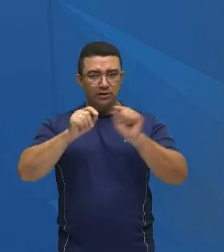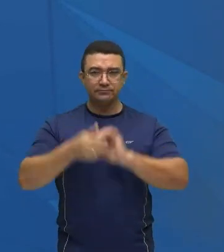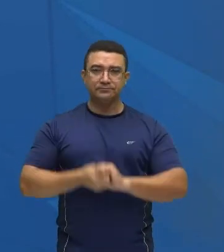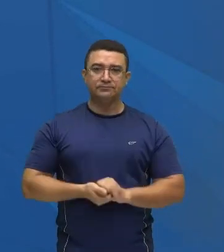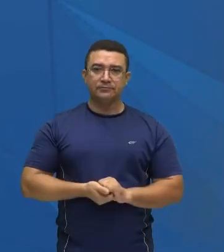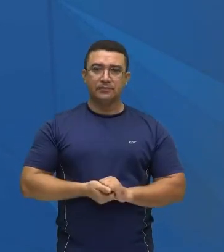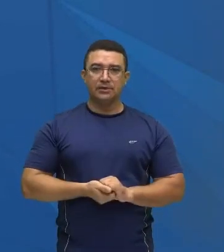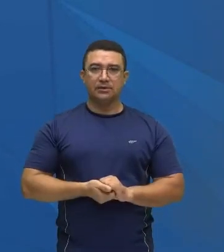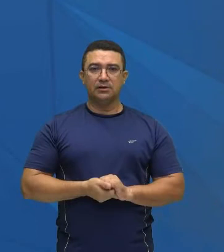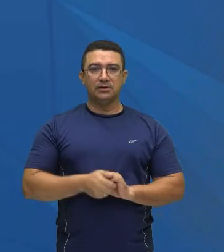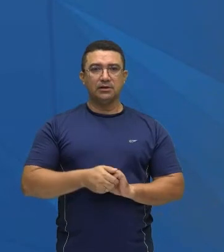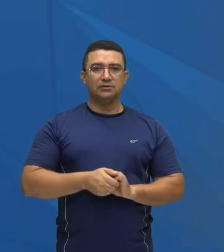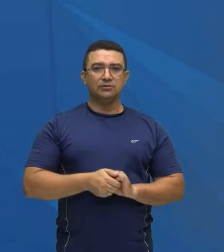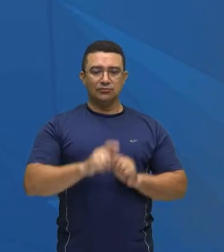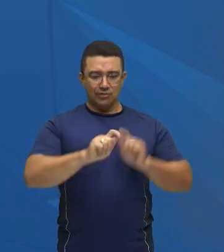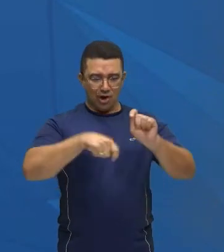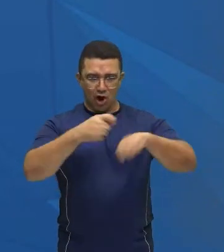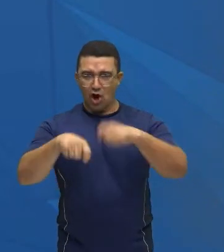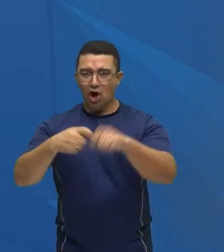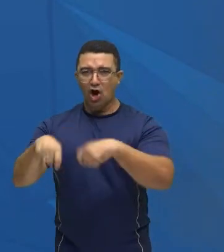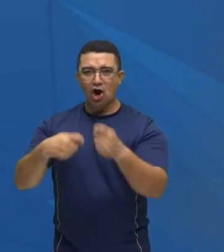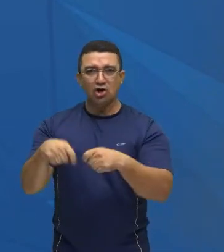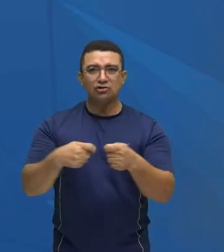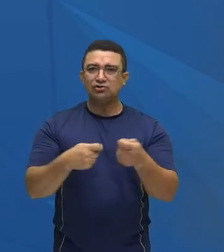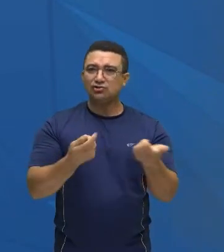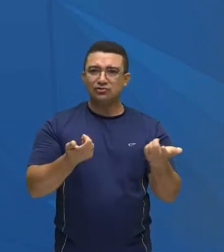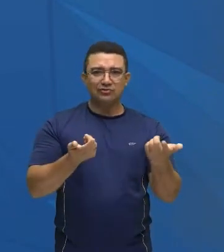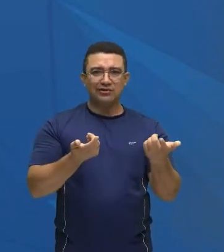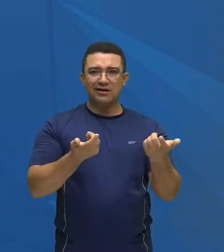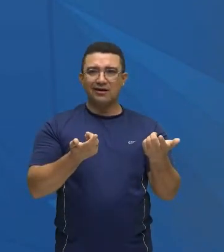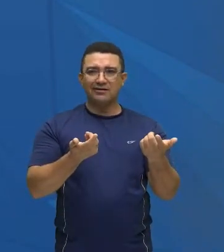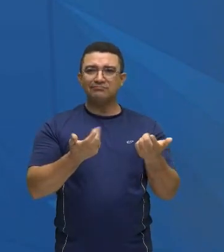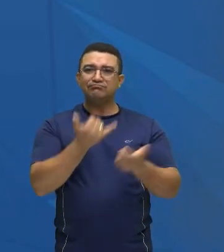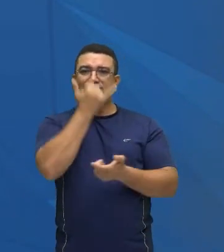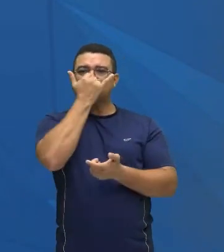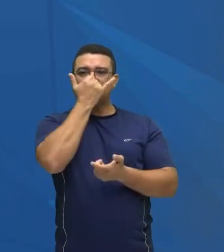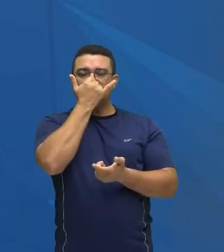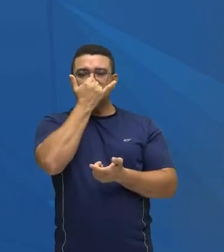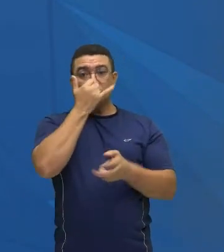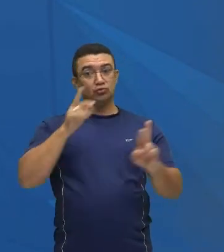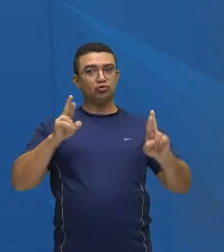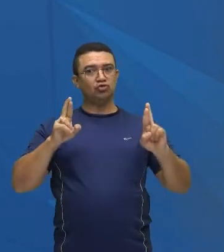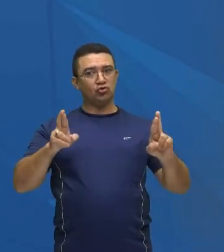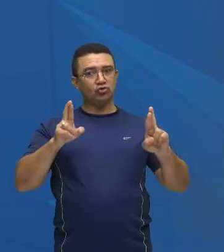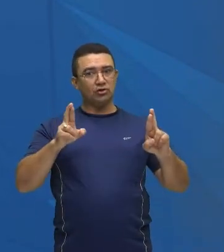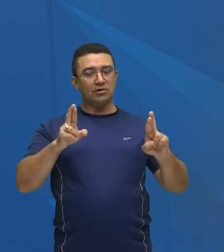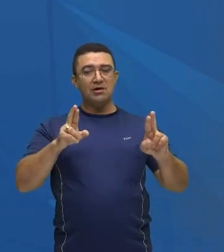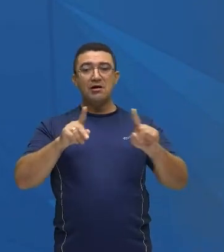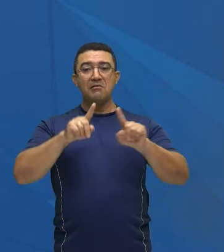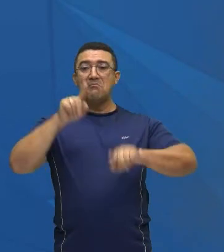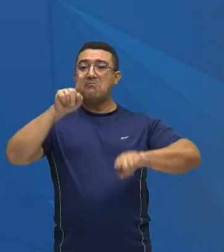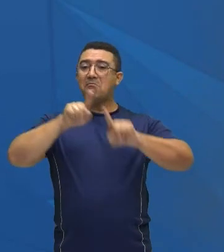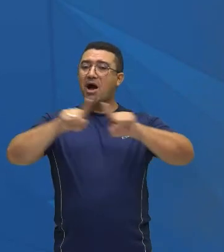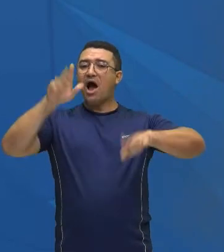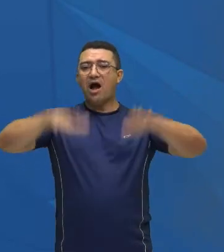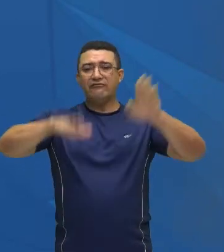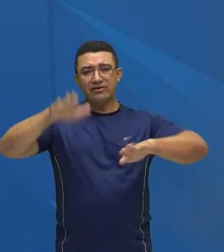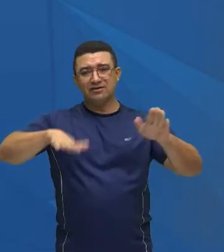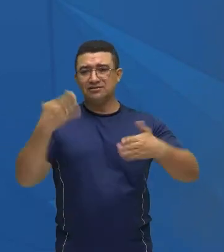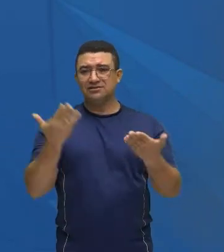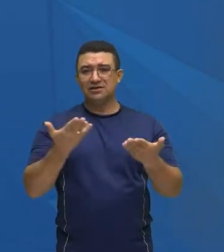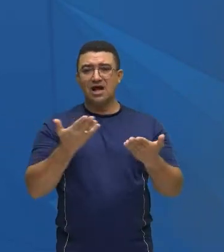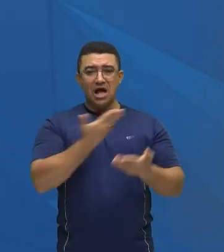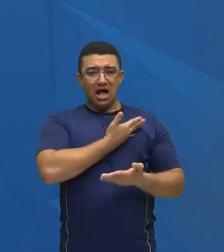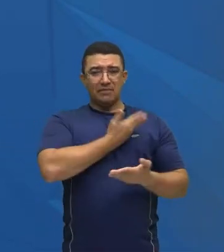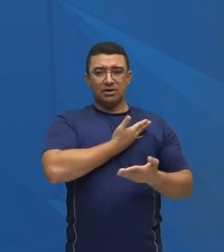aquela transação, aquele negócio, enfim, de repente não dá certo. É claro que a gente torce para que dê tudo certo, mas às vezes pode ser que dê algo errado e